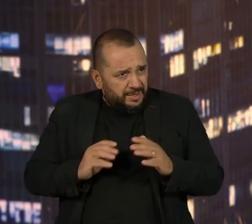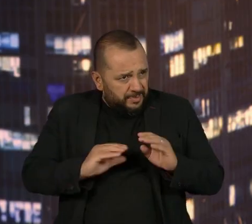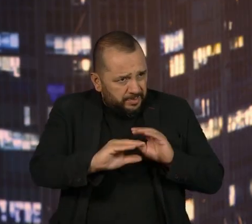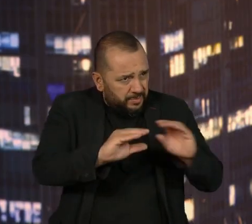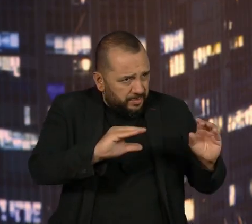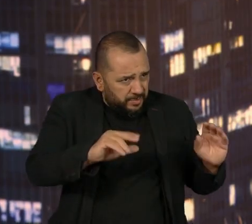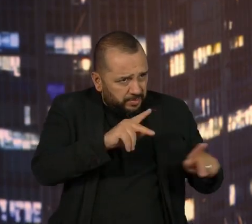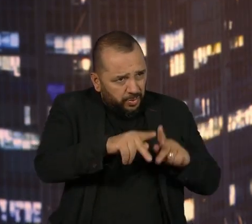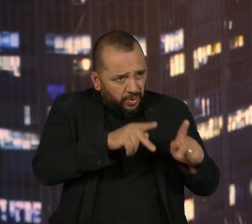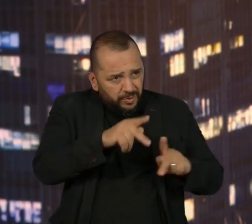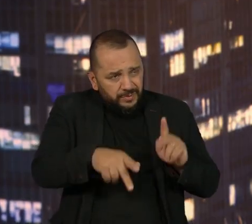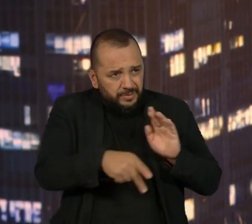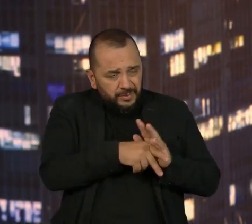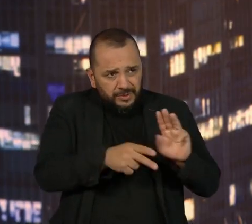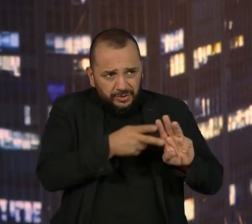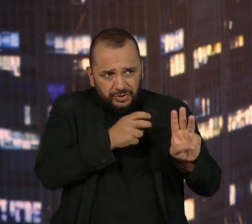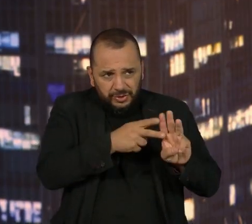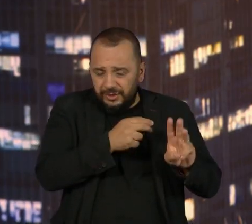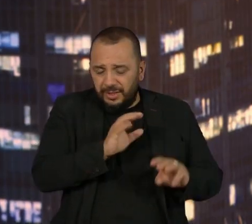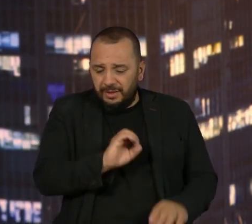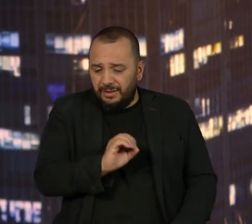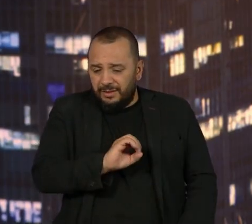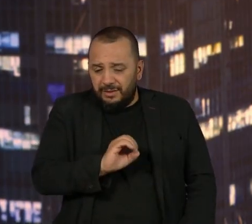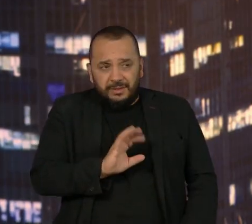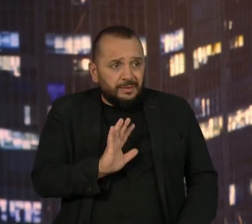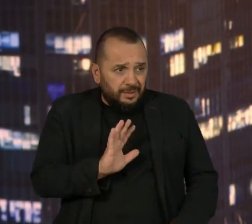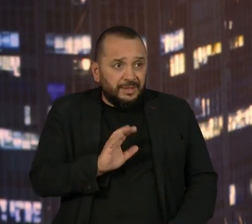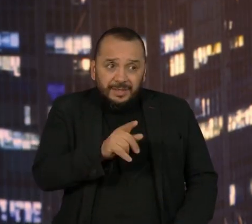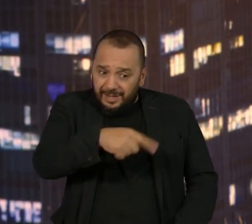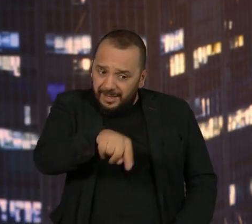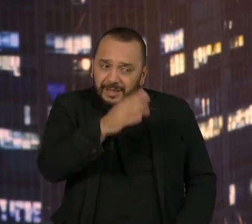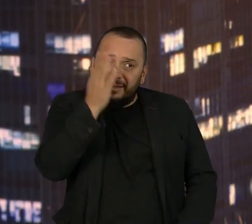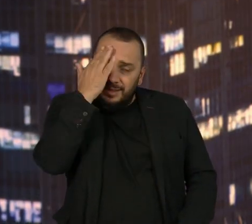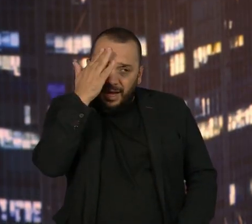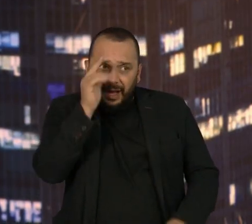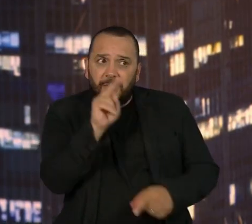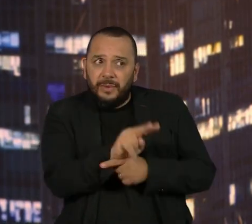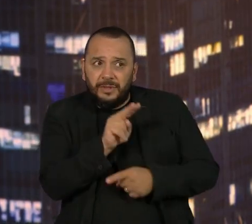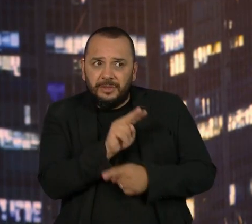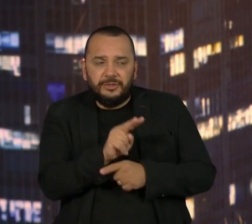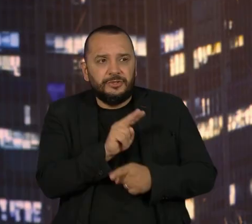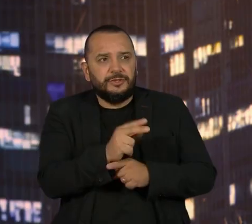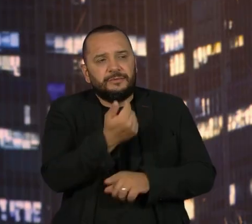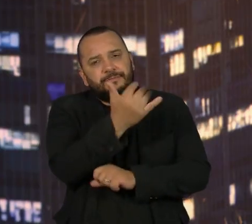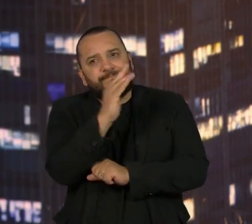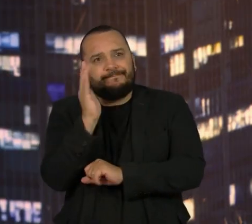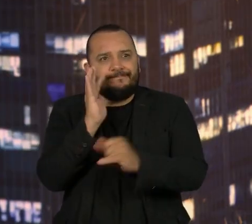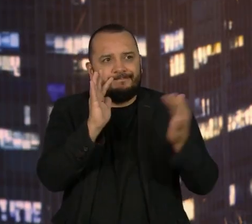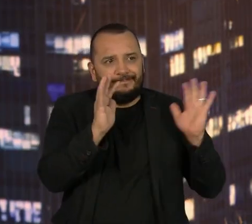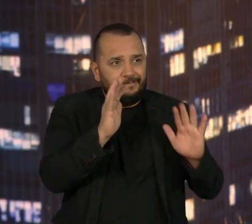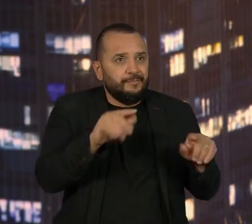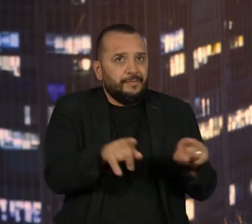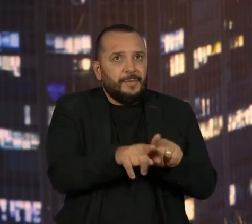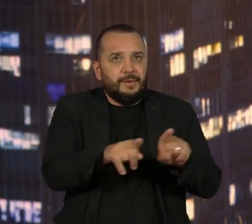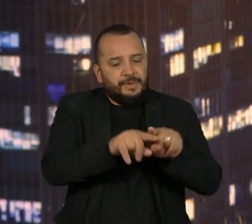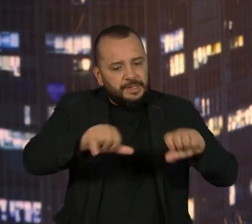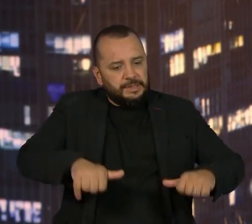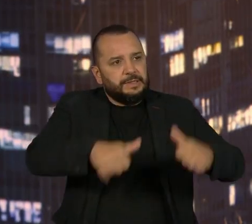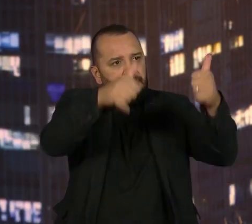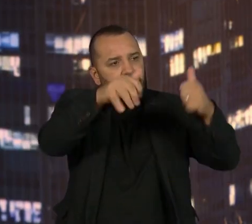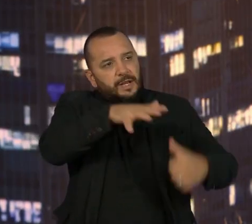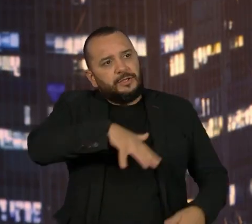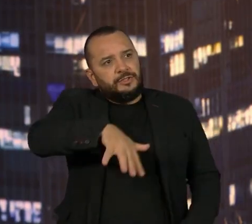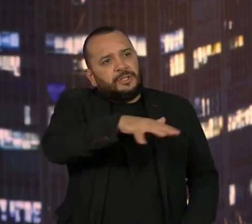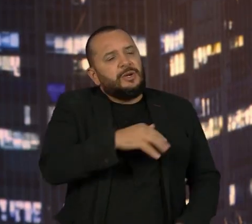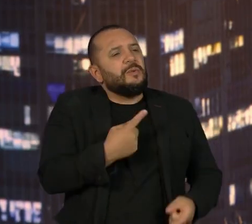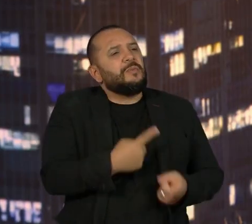que são aqueles que sabem conservar, que sabem, né, reabilitar aquela região.